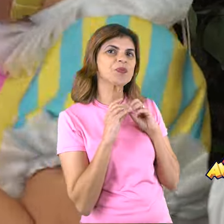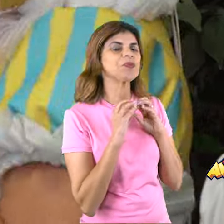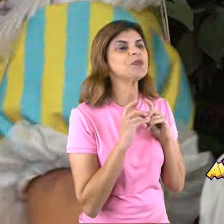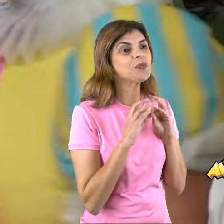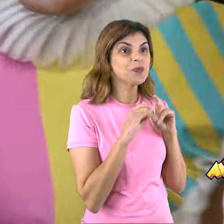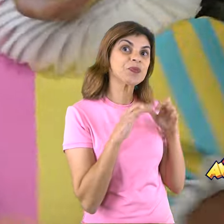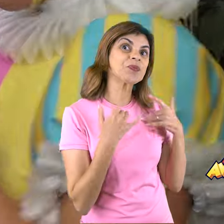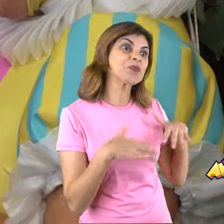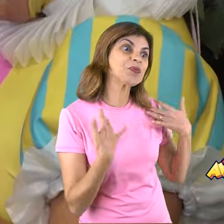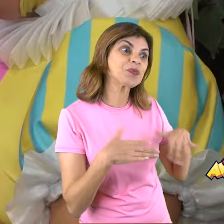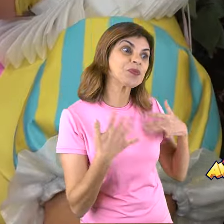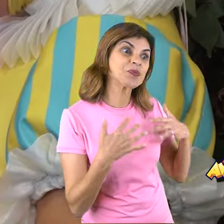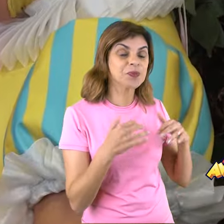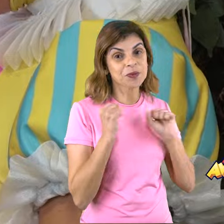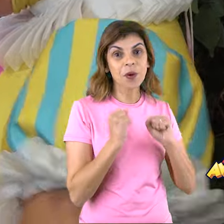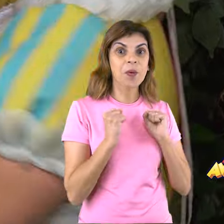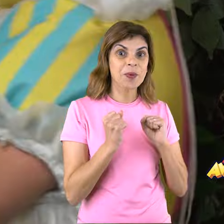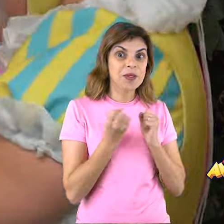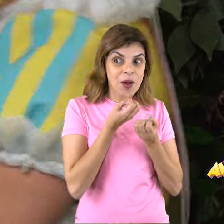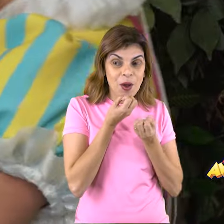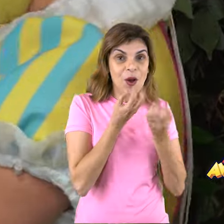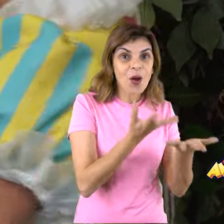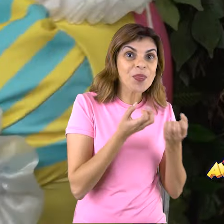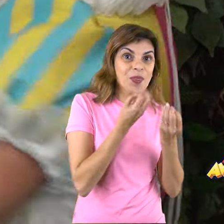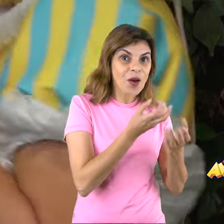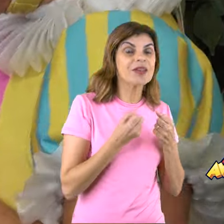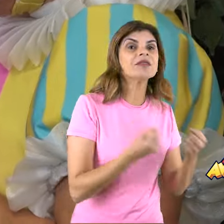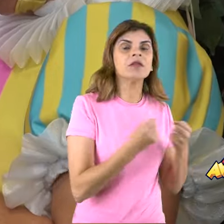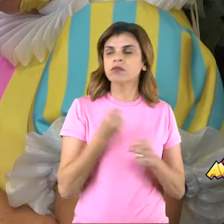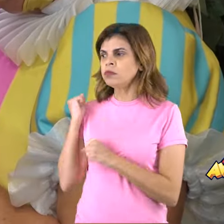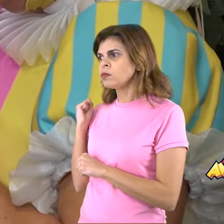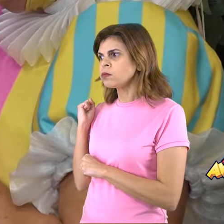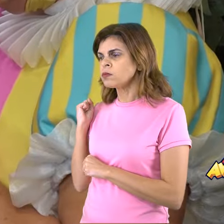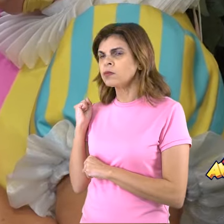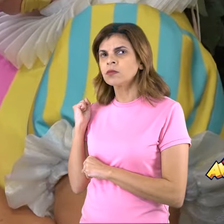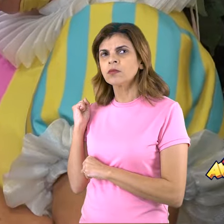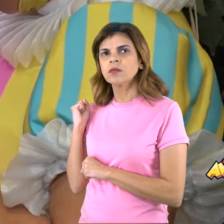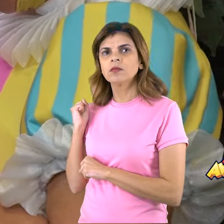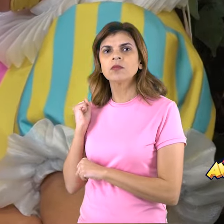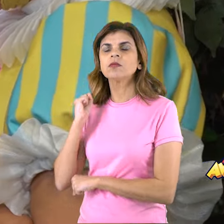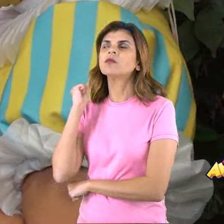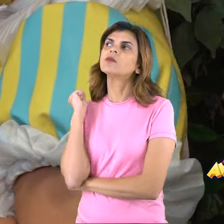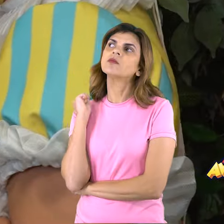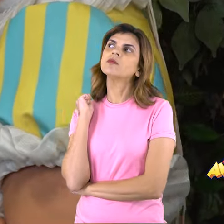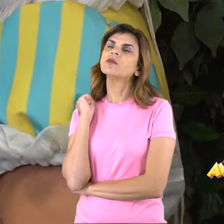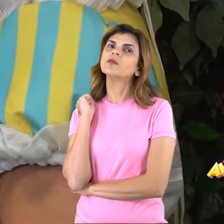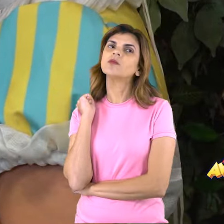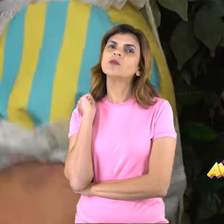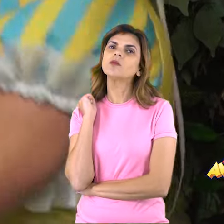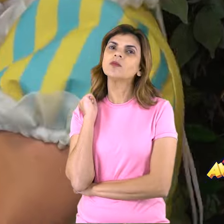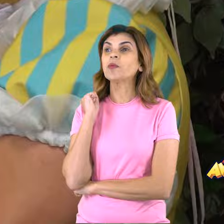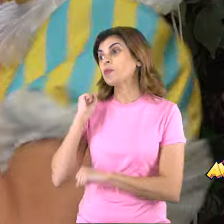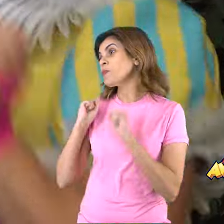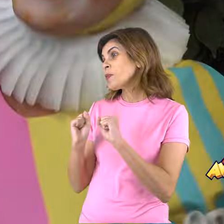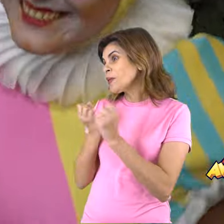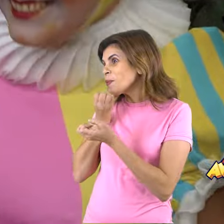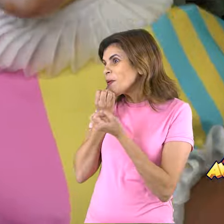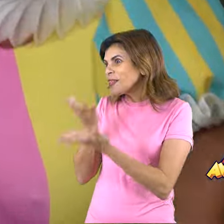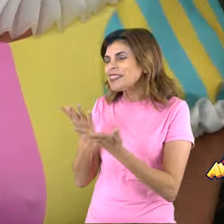será que podemos contar vilana em acho que sim